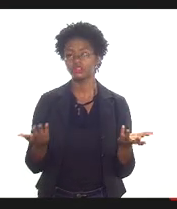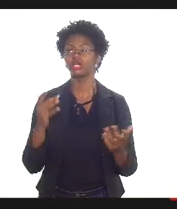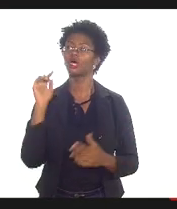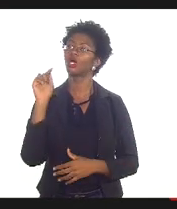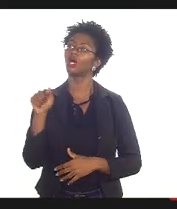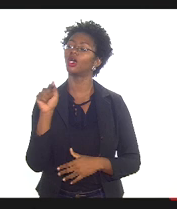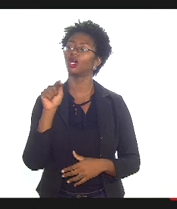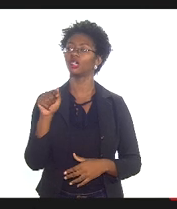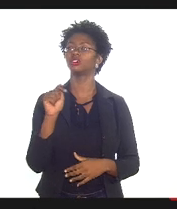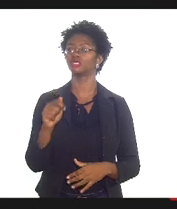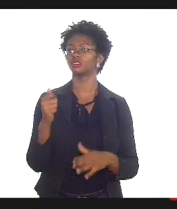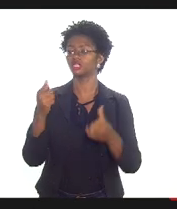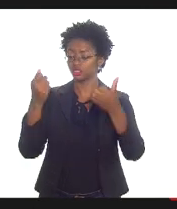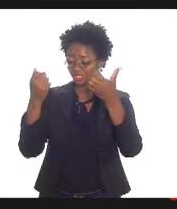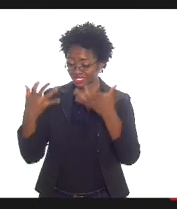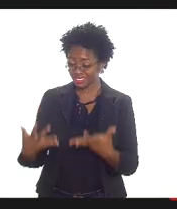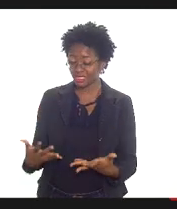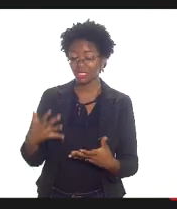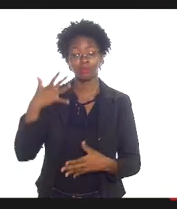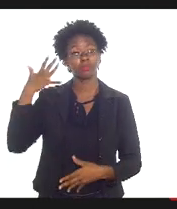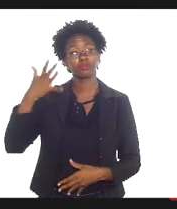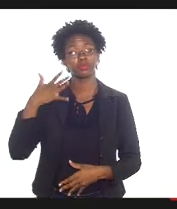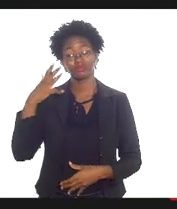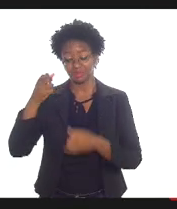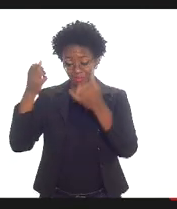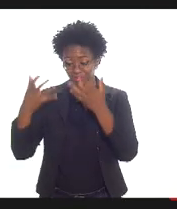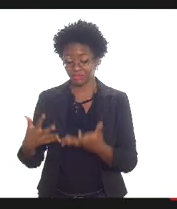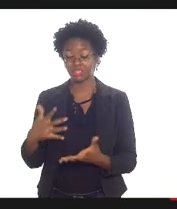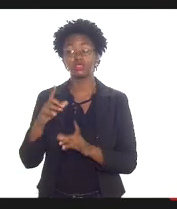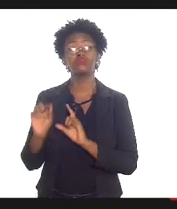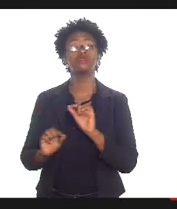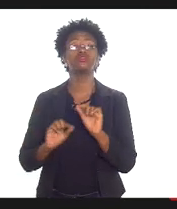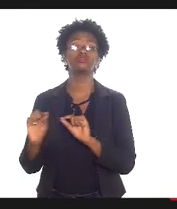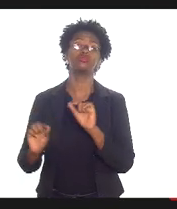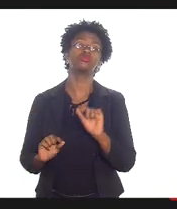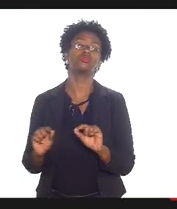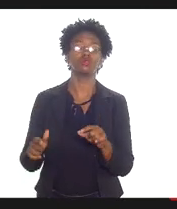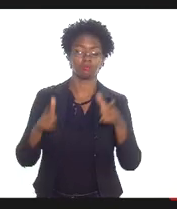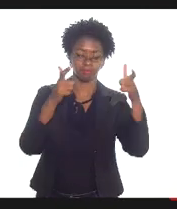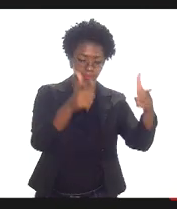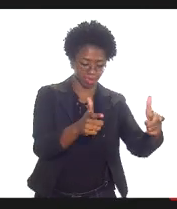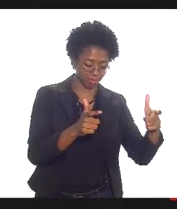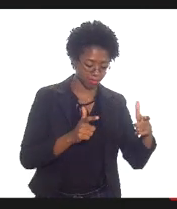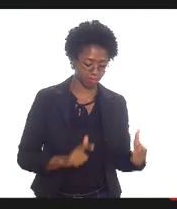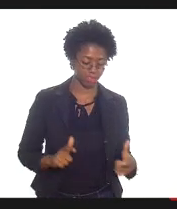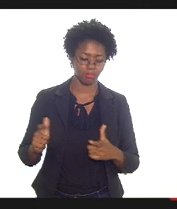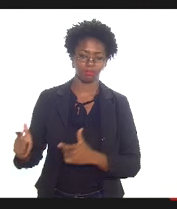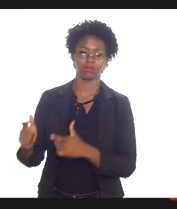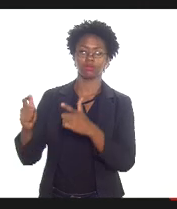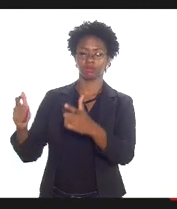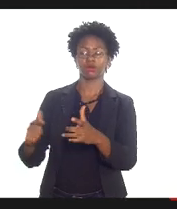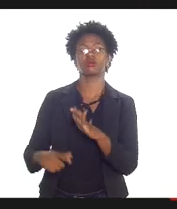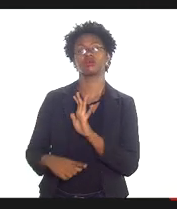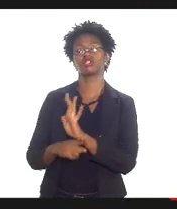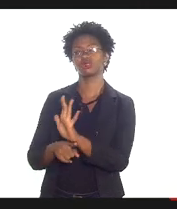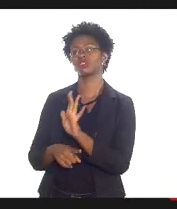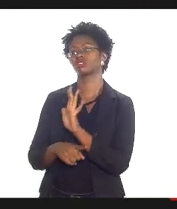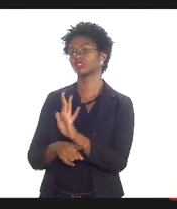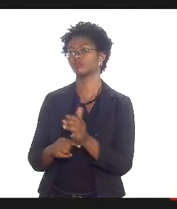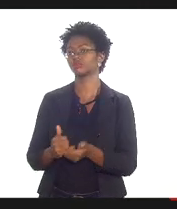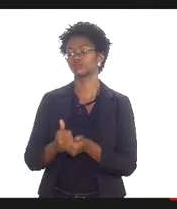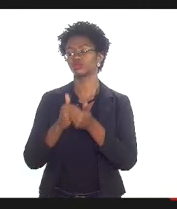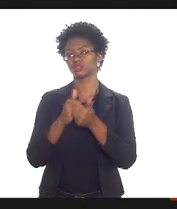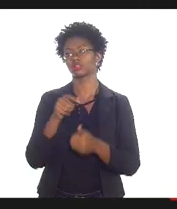essa explicitação de que campos estão sendo beneficiados por esse